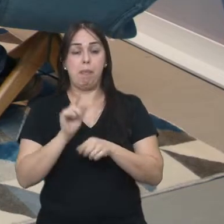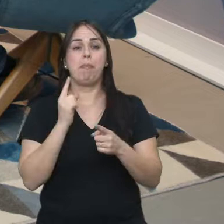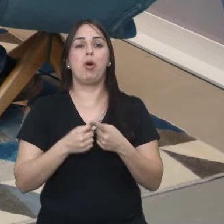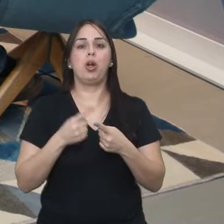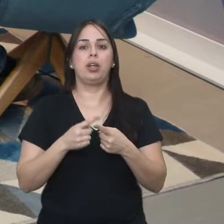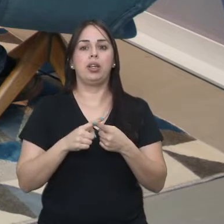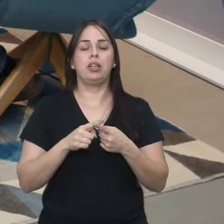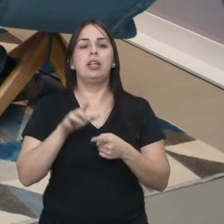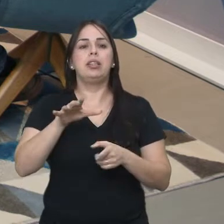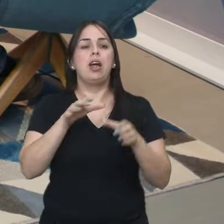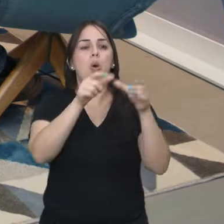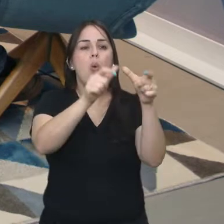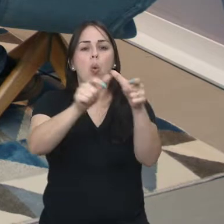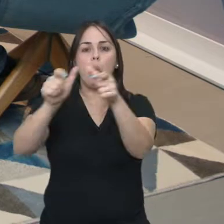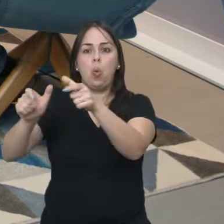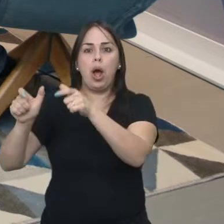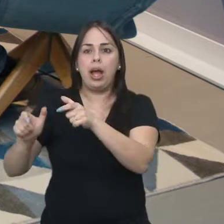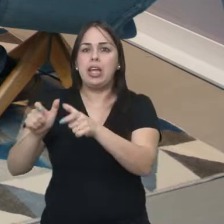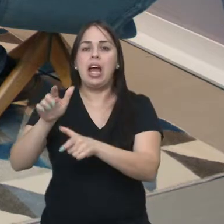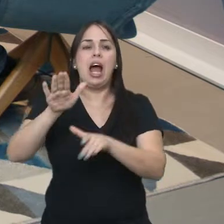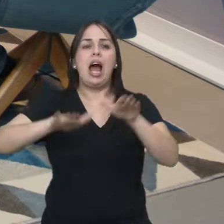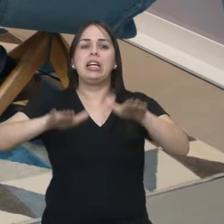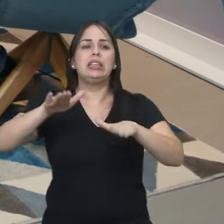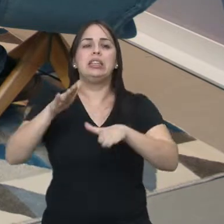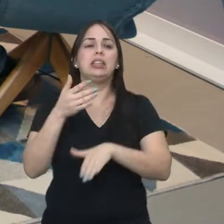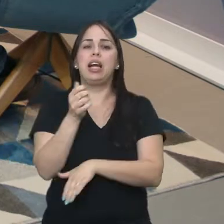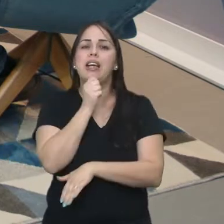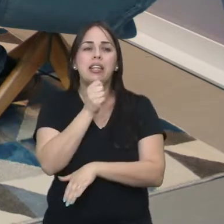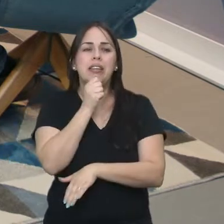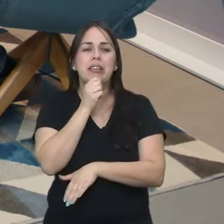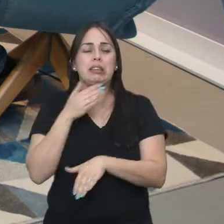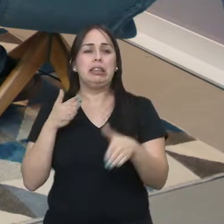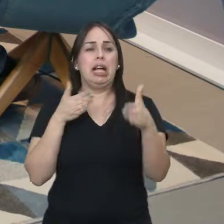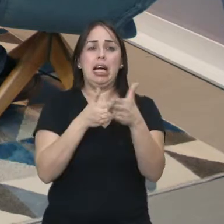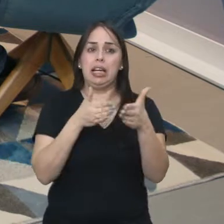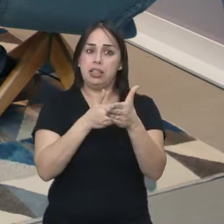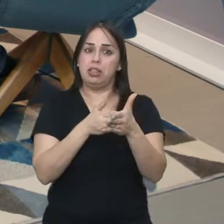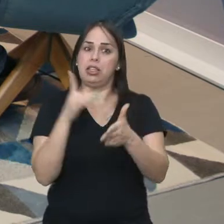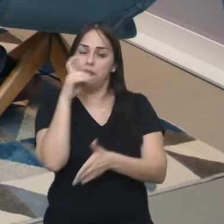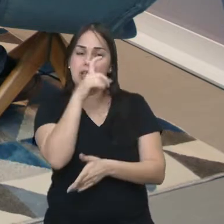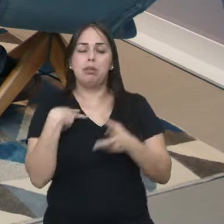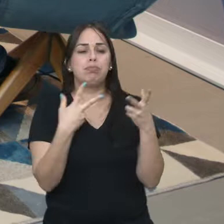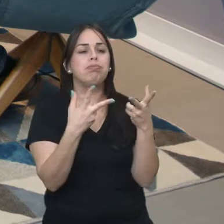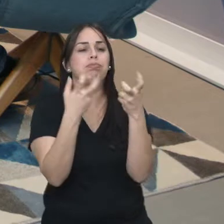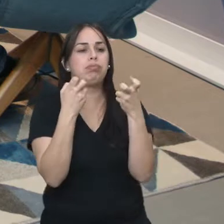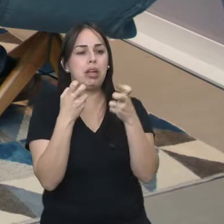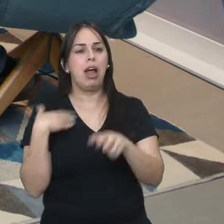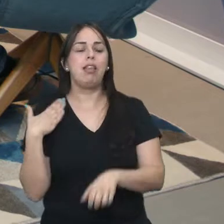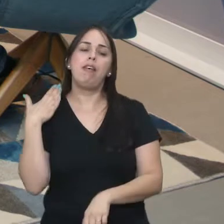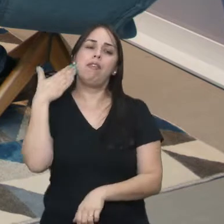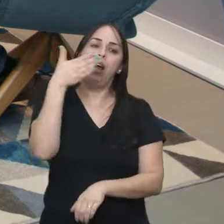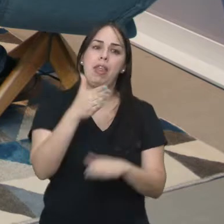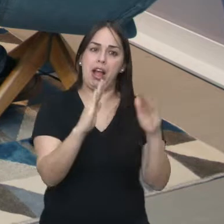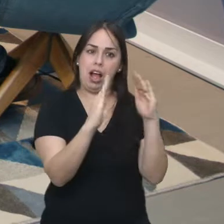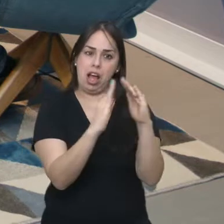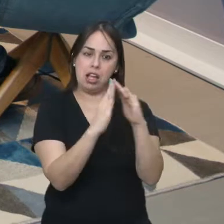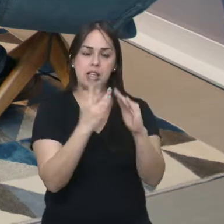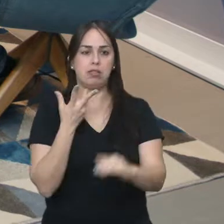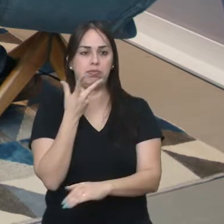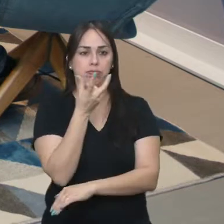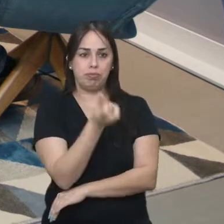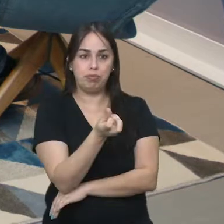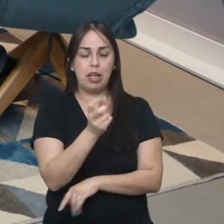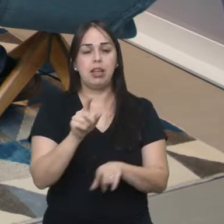cidade, que a gente chama bolsões de não vacinados, que o acesso é ruim. Então, quando você percebe isso, você vai até a casa para fazer